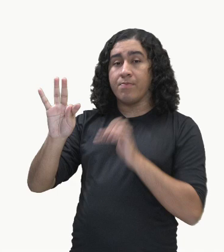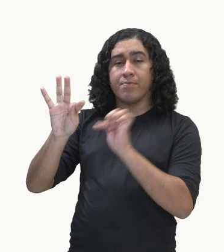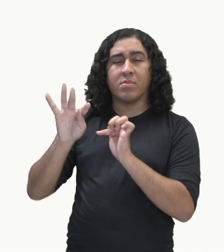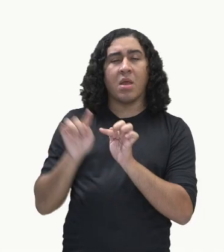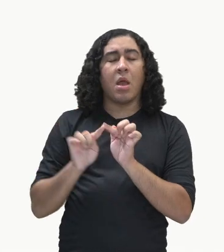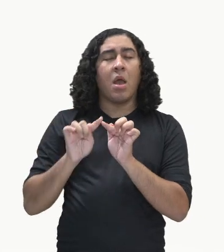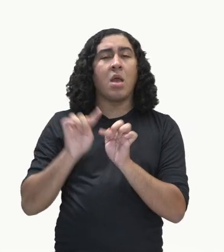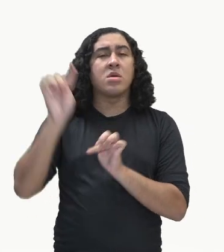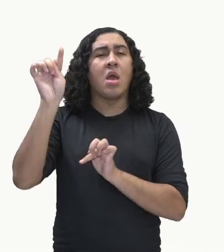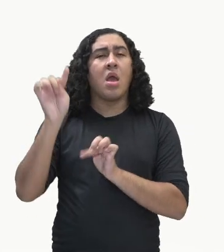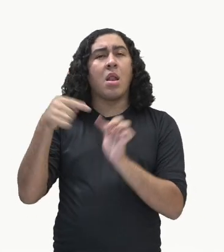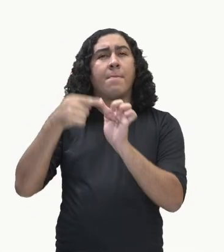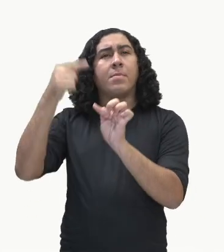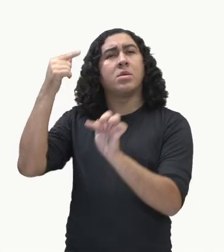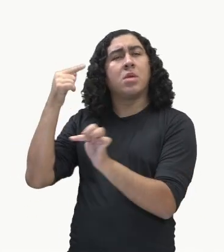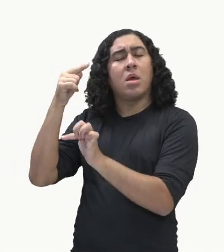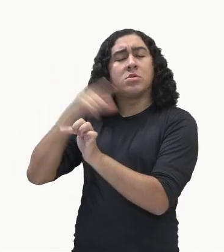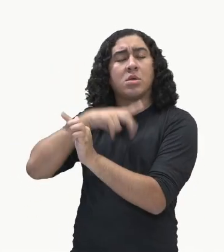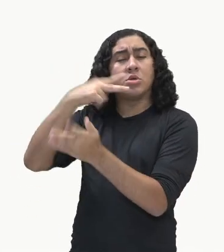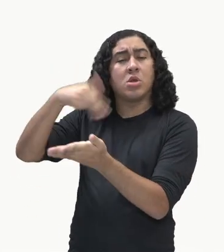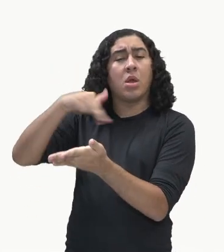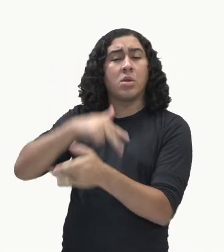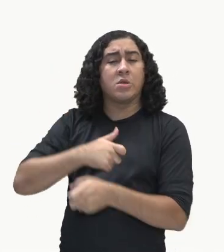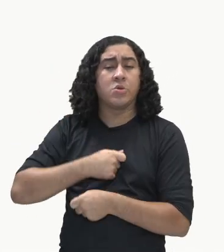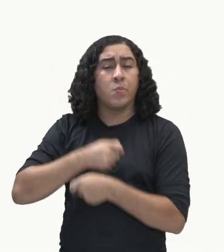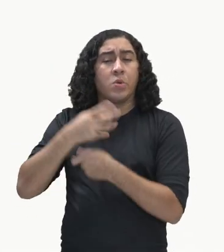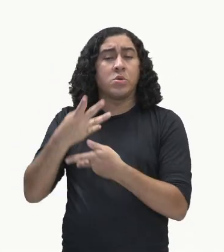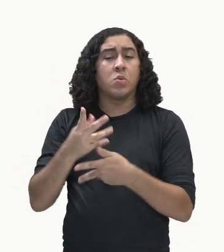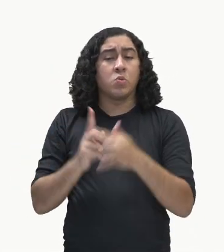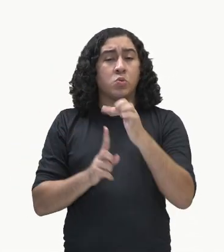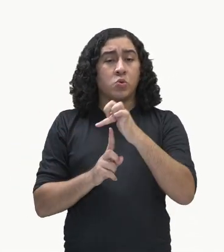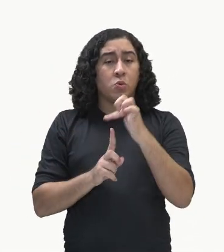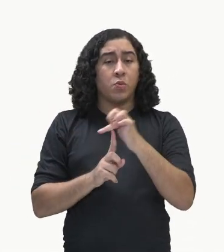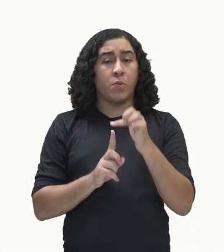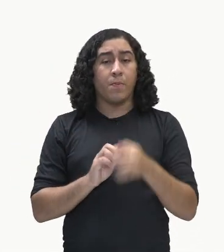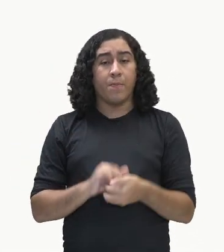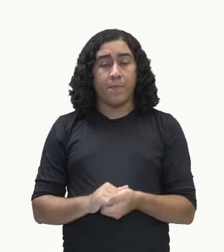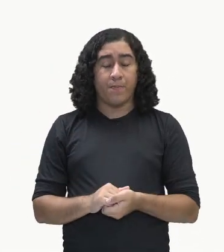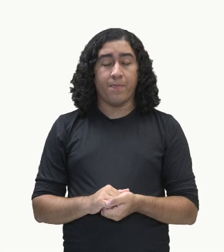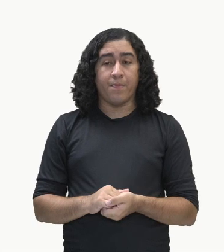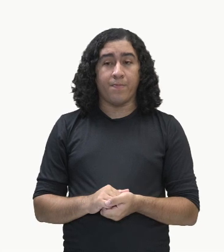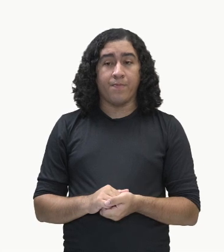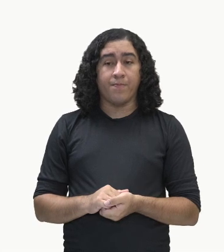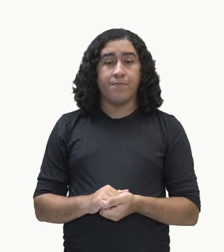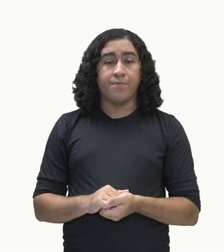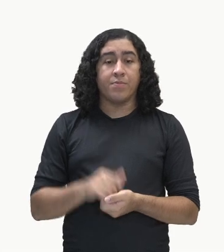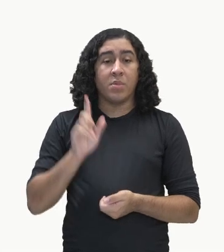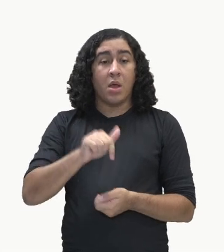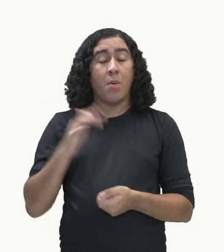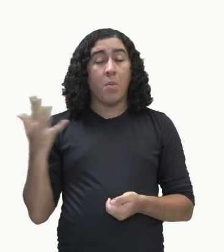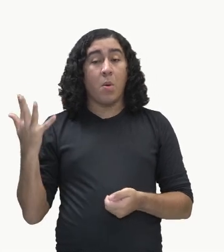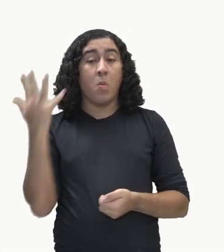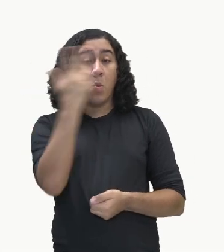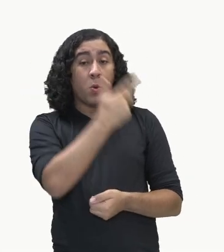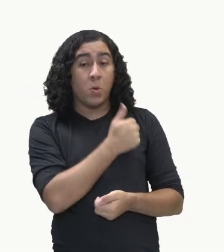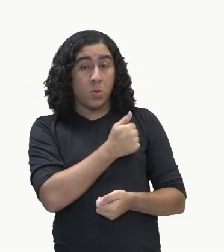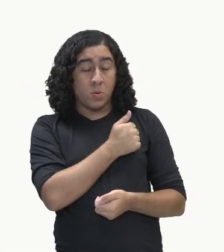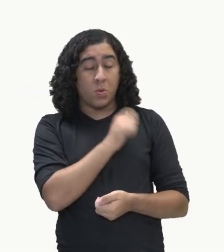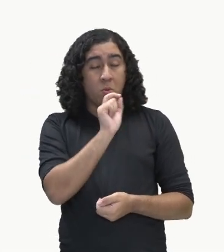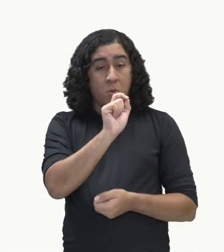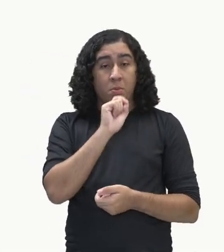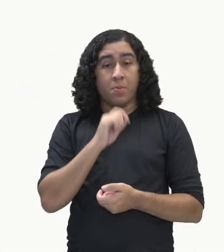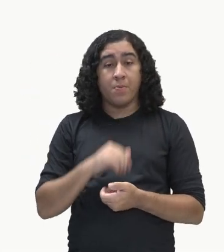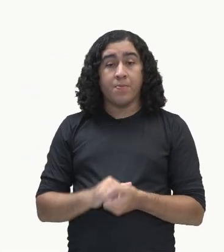forma de dança, né? Aquele tipo de expressão, né, de dança, that dance form is a beautiful, é